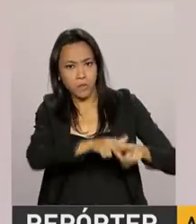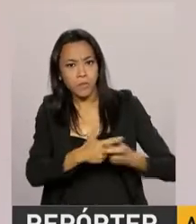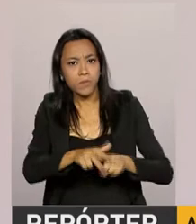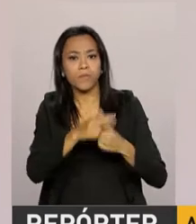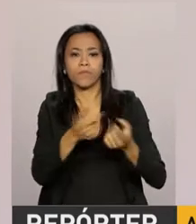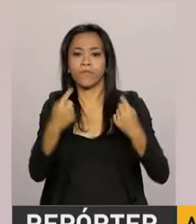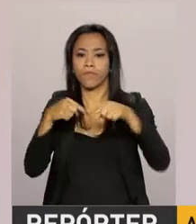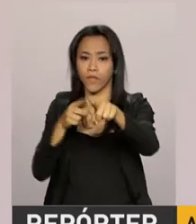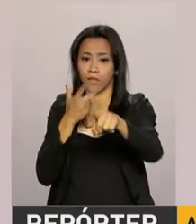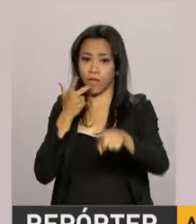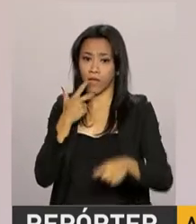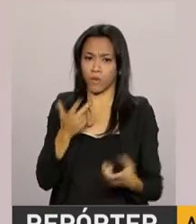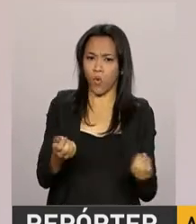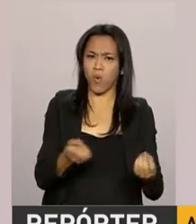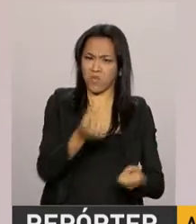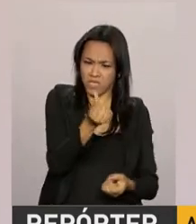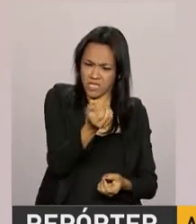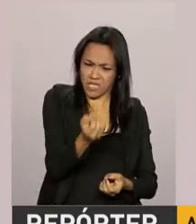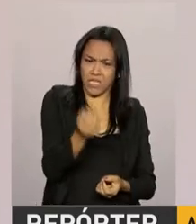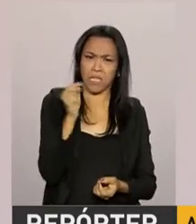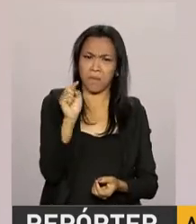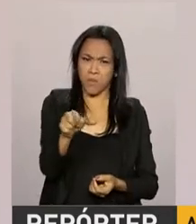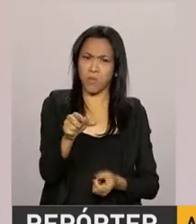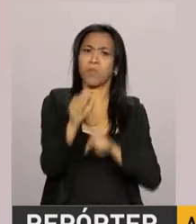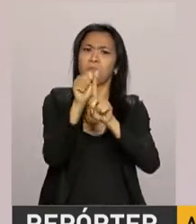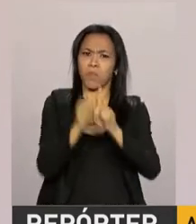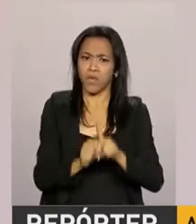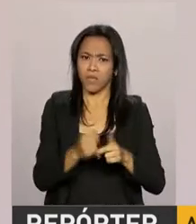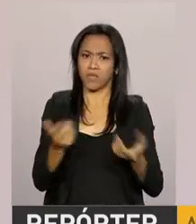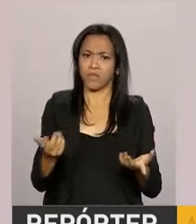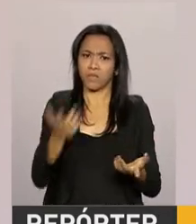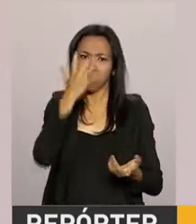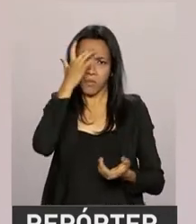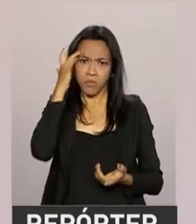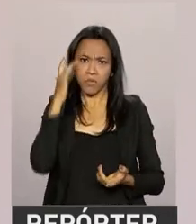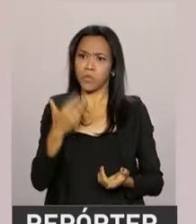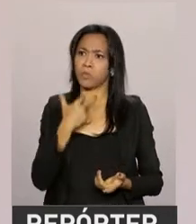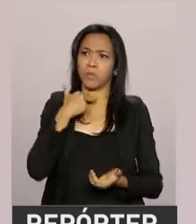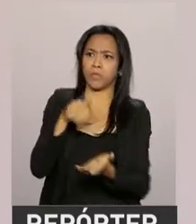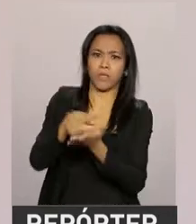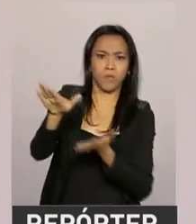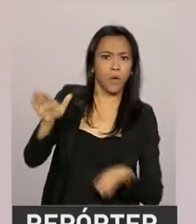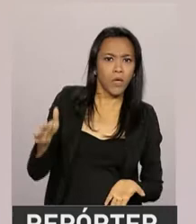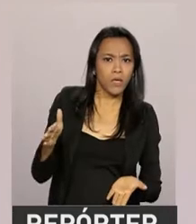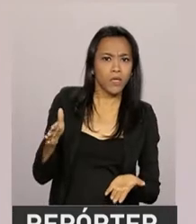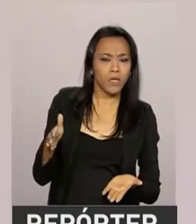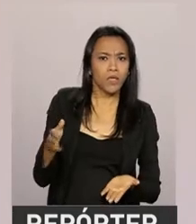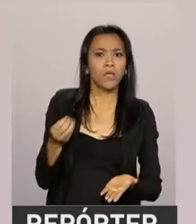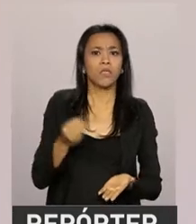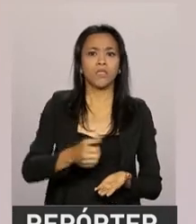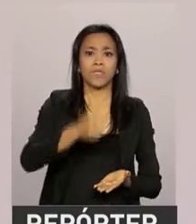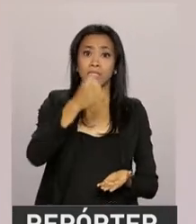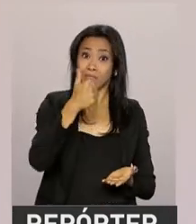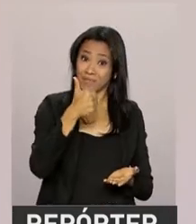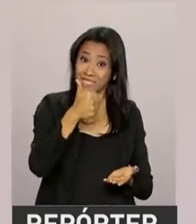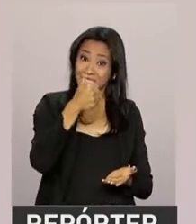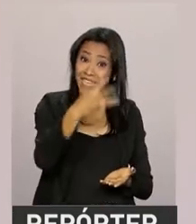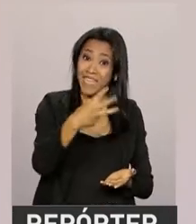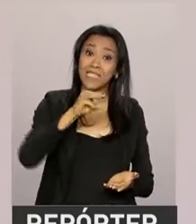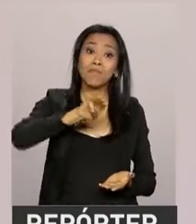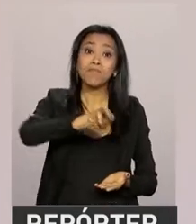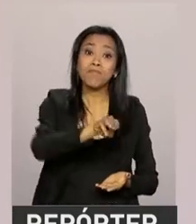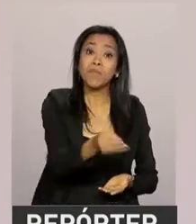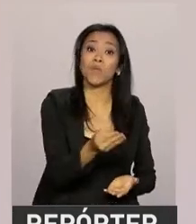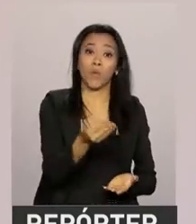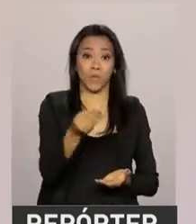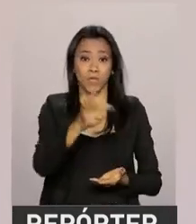serviço público ganhar 60 mil por mês uma pessoa que não pode ser mandado embora são três milhões e meio de desempregados